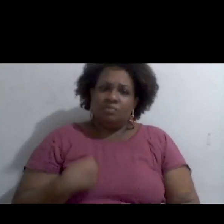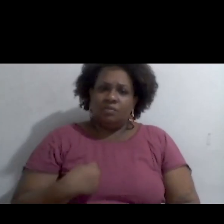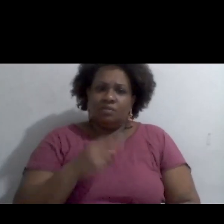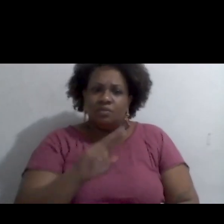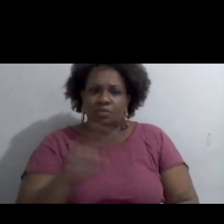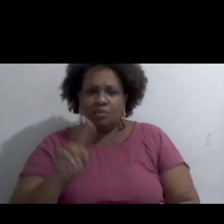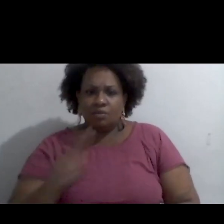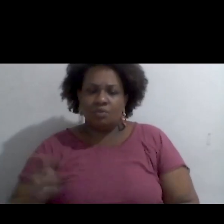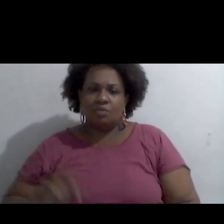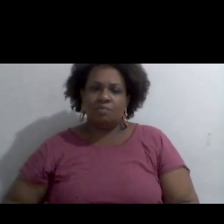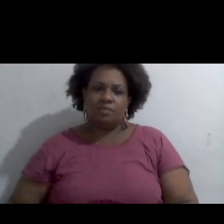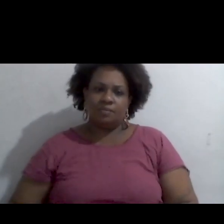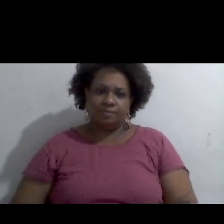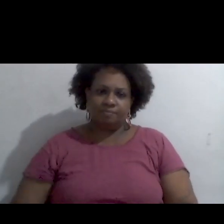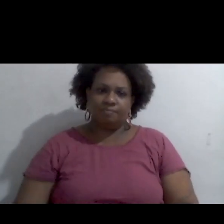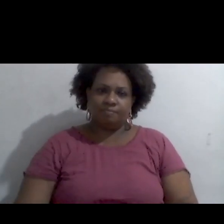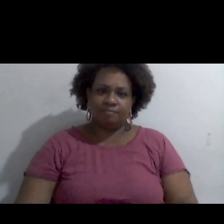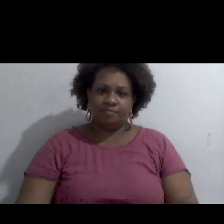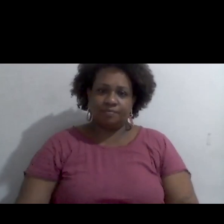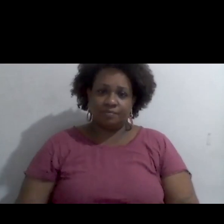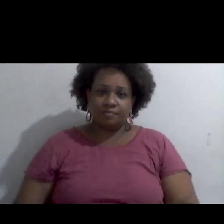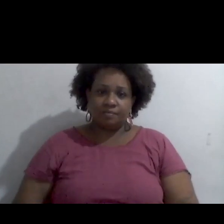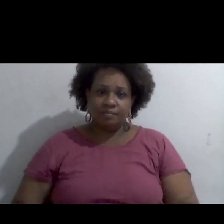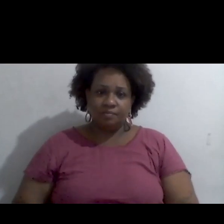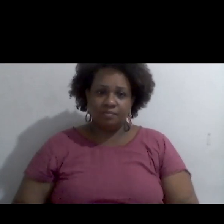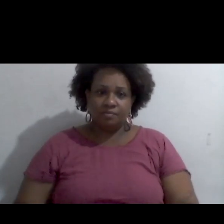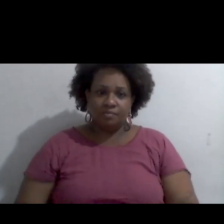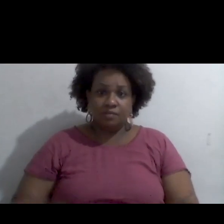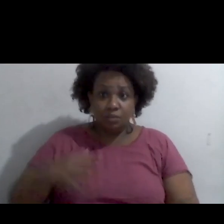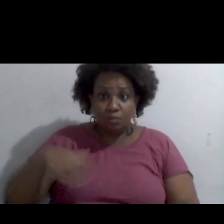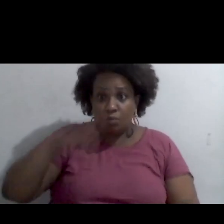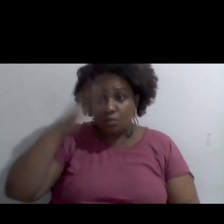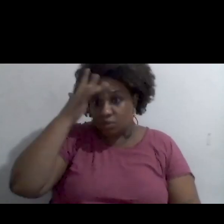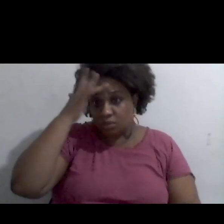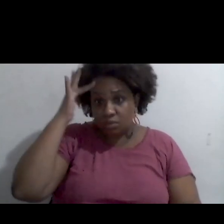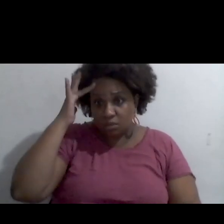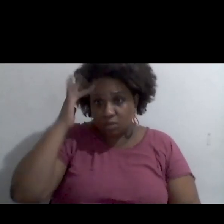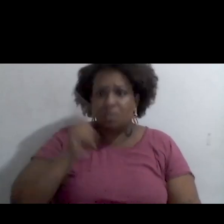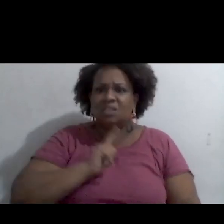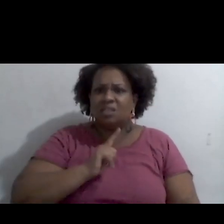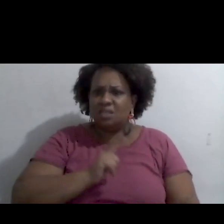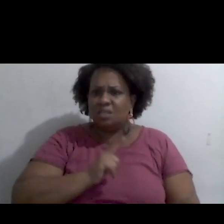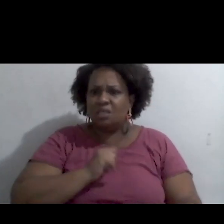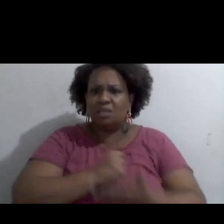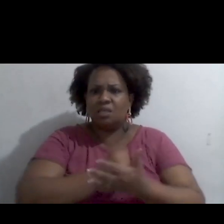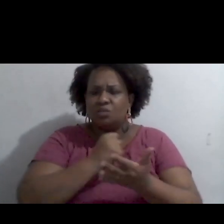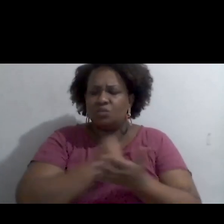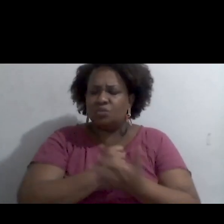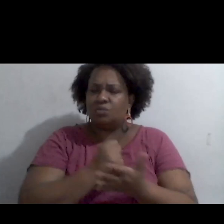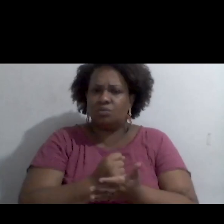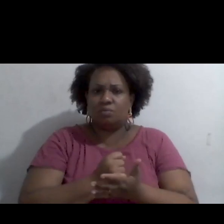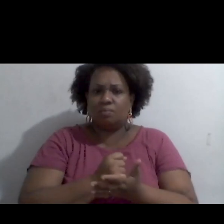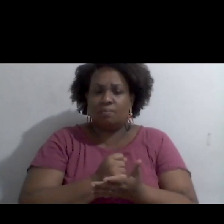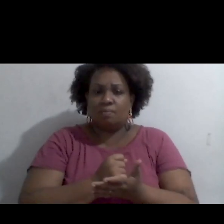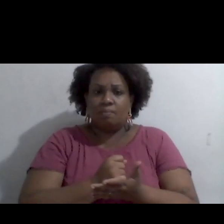estava, Matias estava, Vivá estava. Muita gente estava, muita gente contribuiu para isso. E foi por